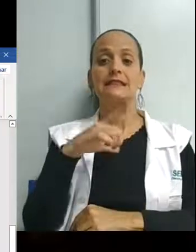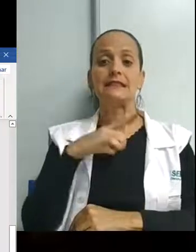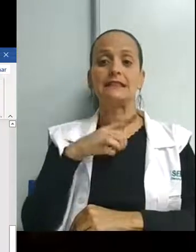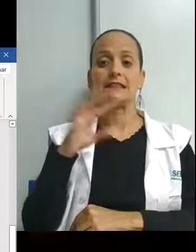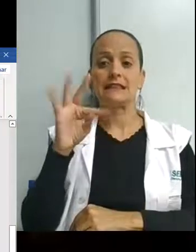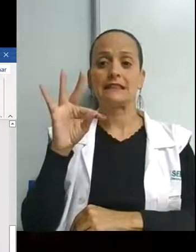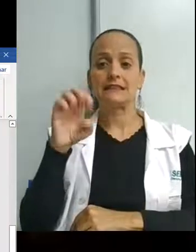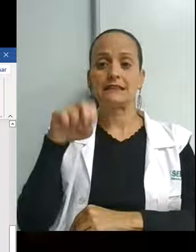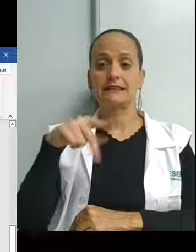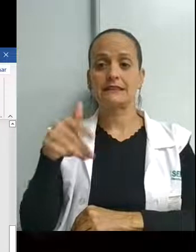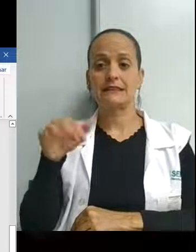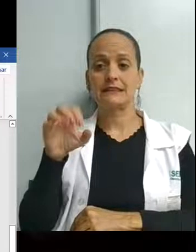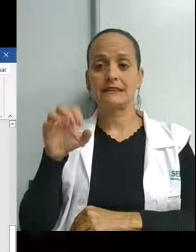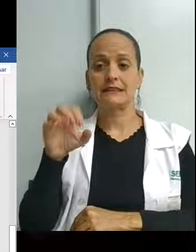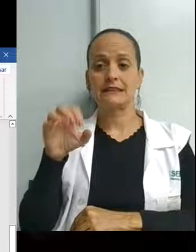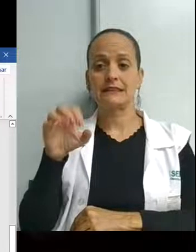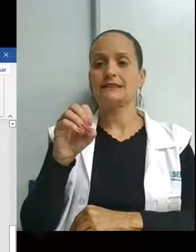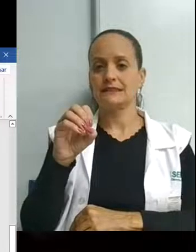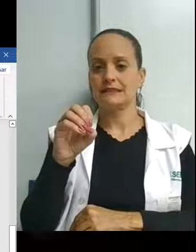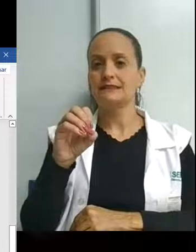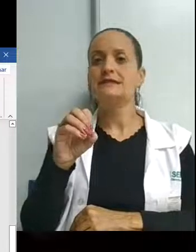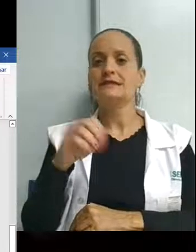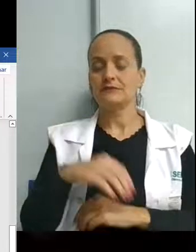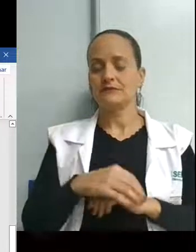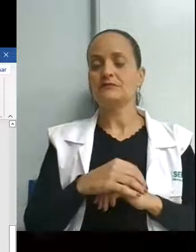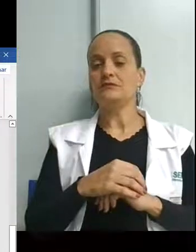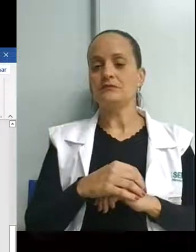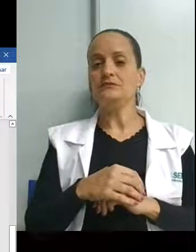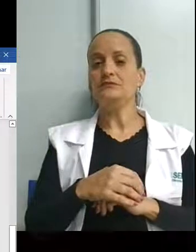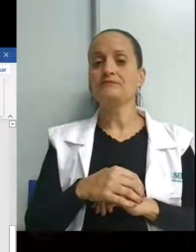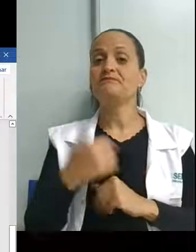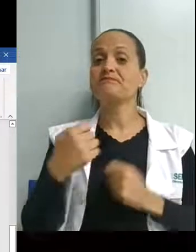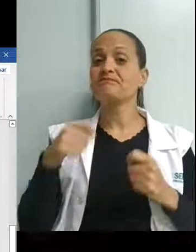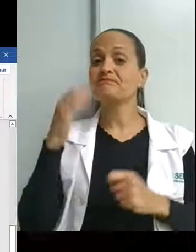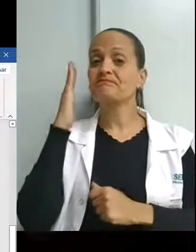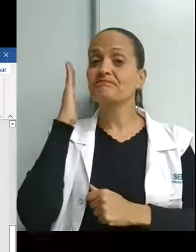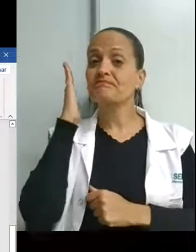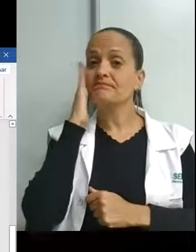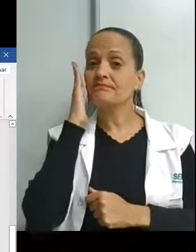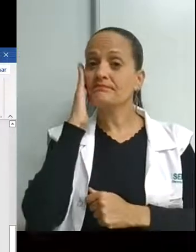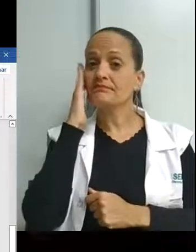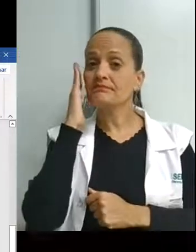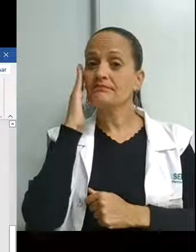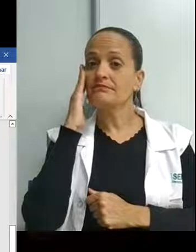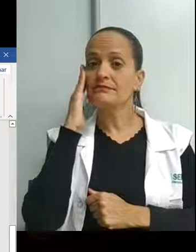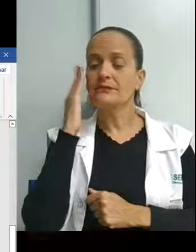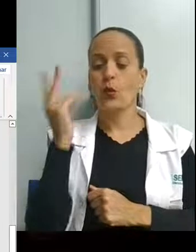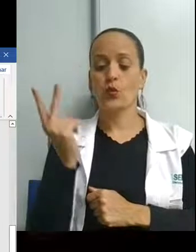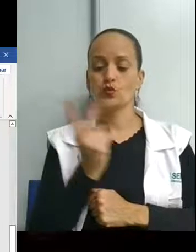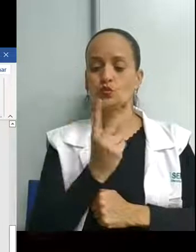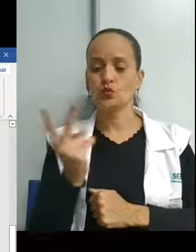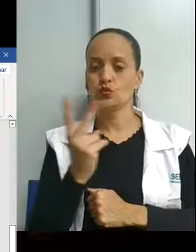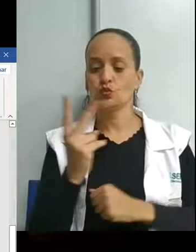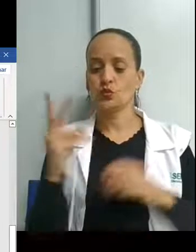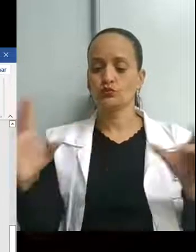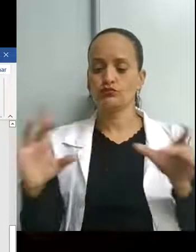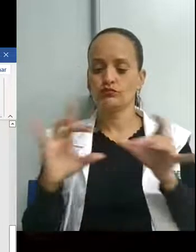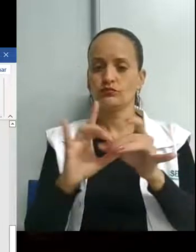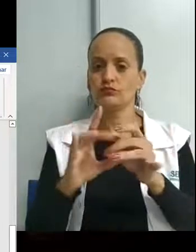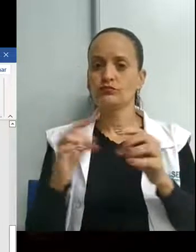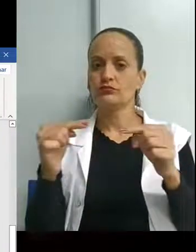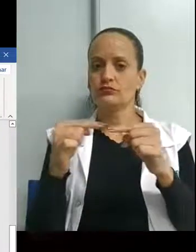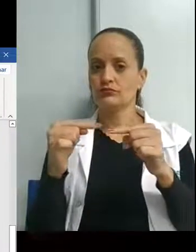você precisará calcular o valor do resistor equivalente desse circuito, rede em série com a casa. Como assim, professor? Daqui a pouquinho eu vou mostrar